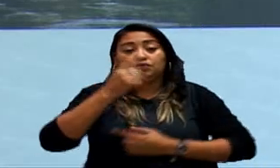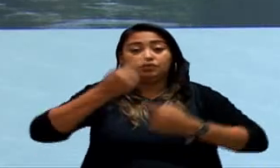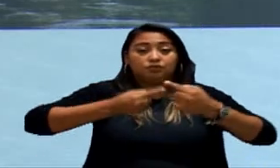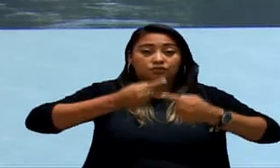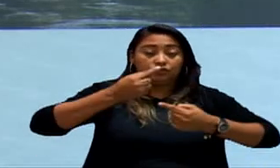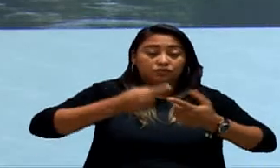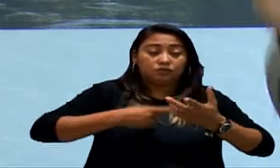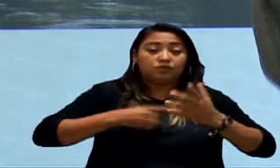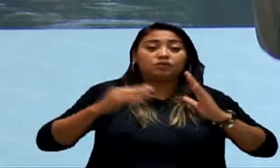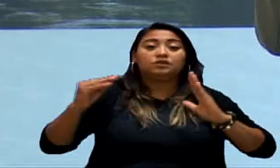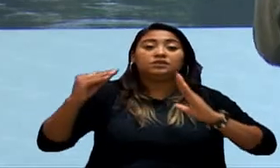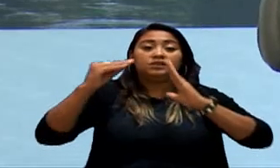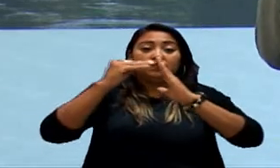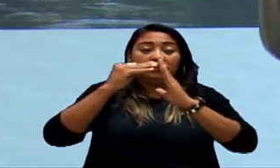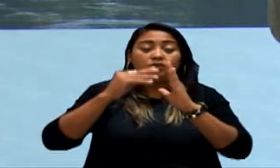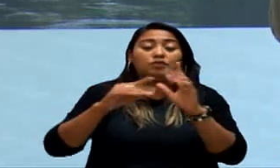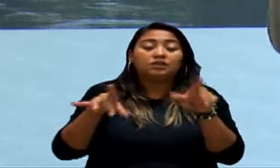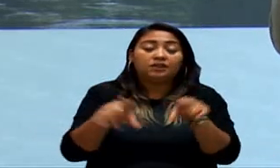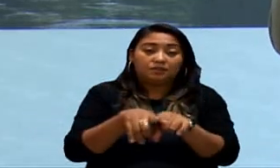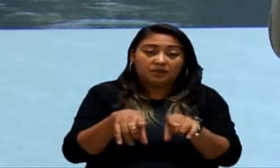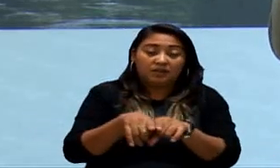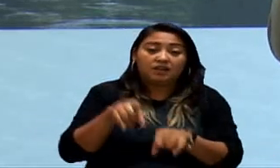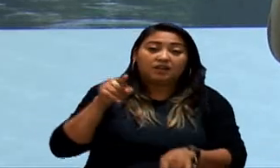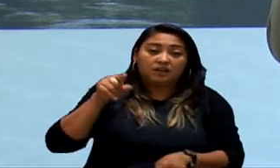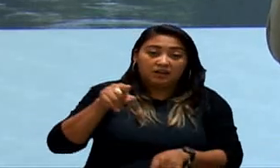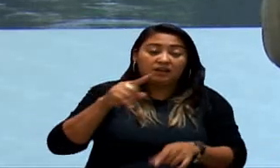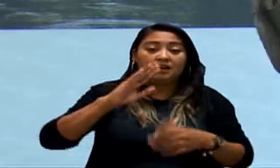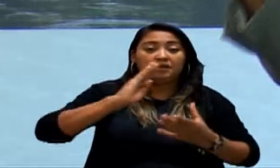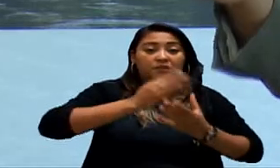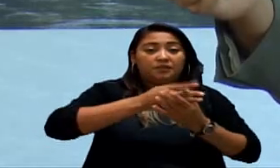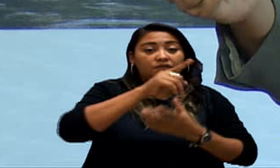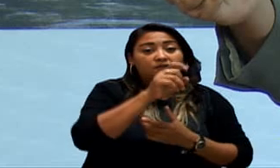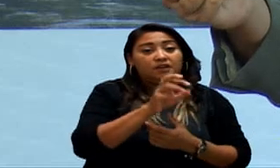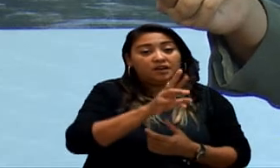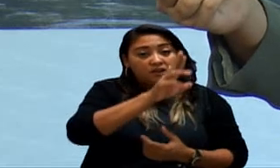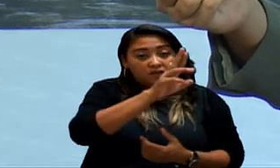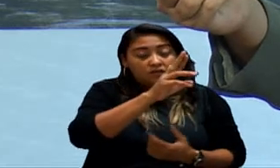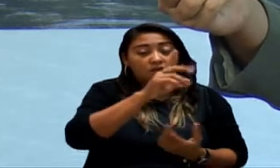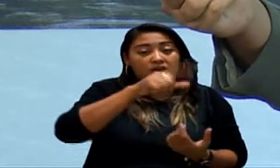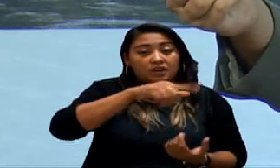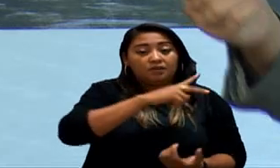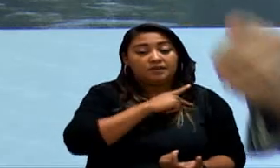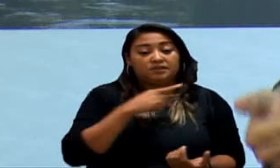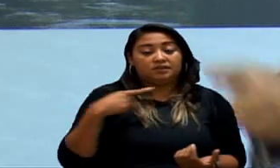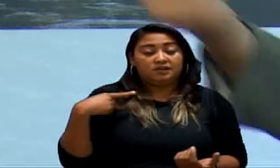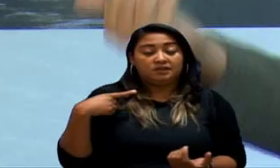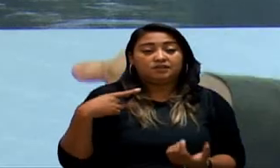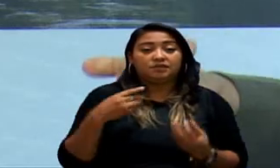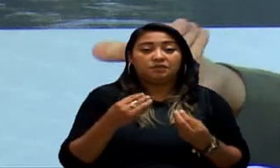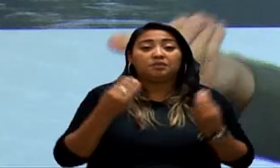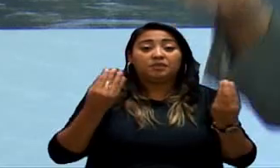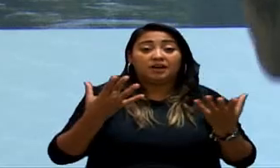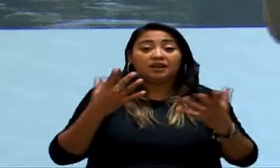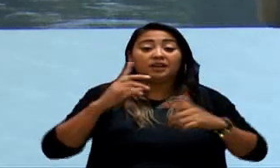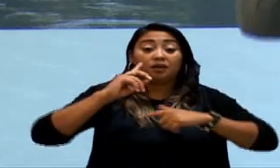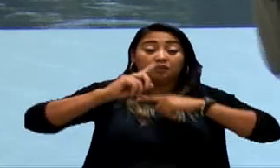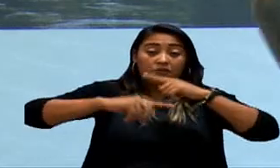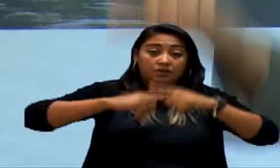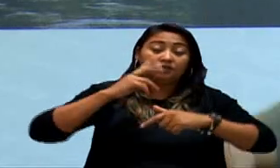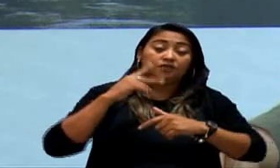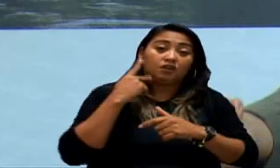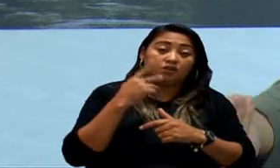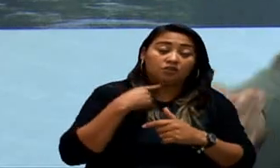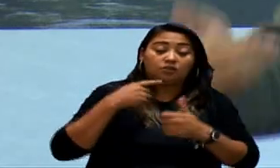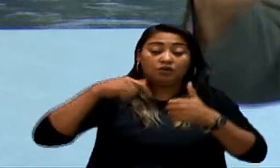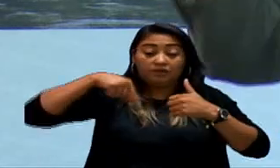discutido seja também inserido lá na pasta do vereador, quando ele seja o presidente, para que depois, quando algum vereador que